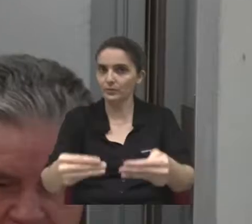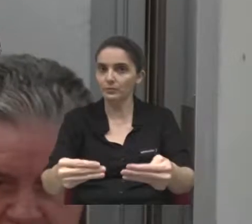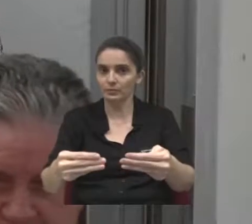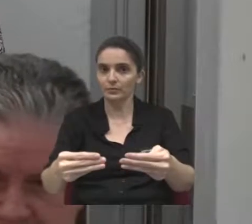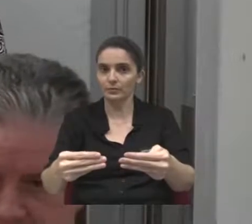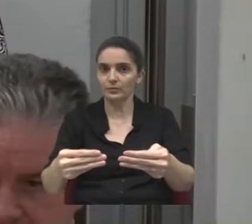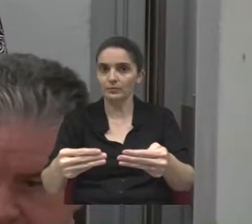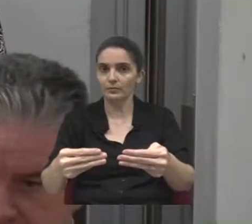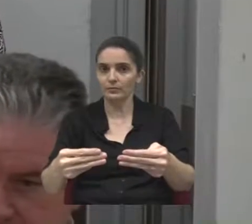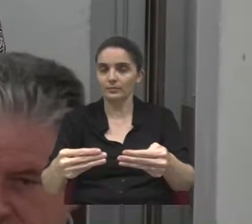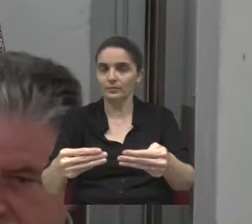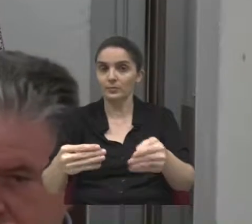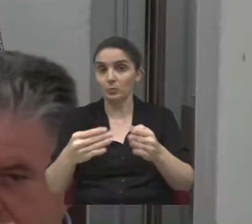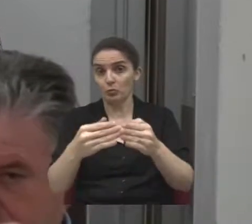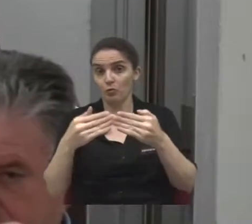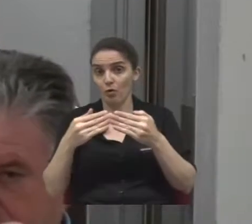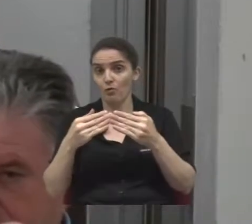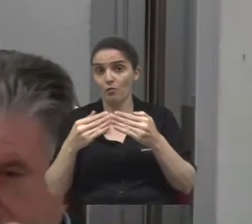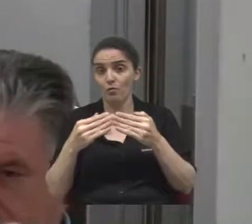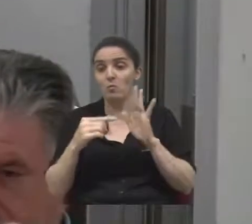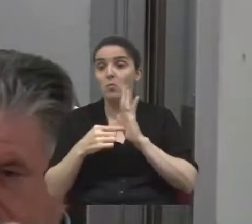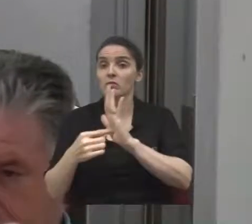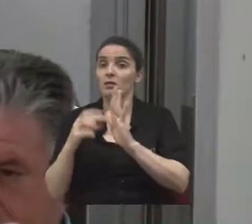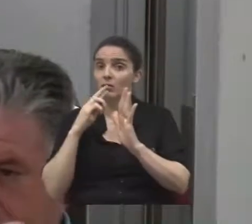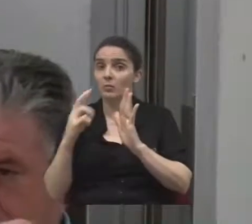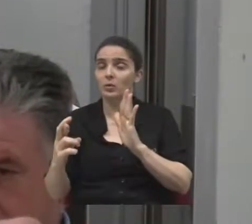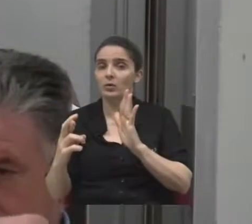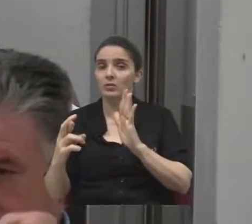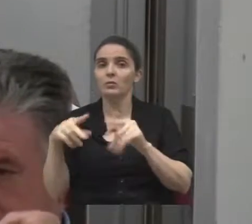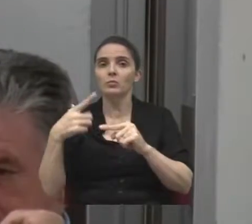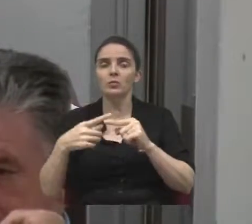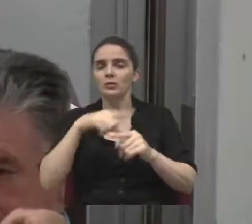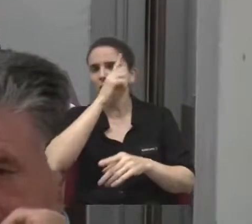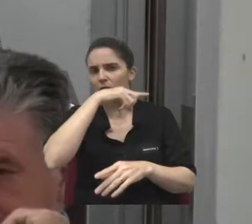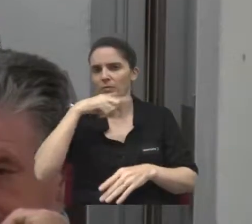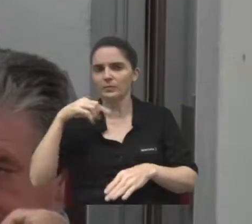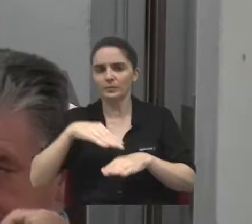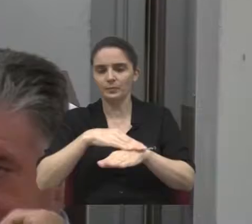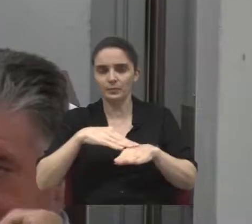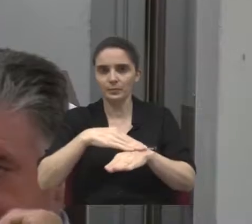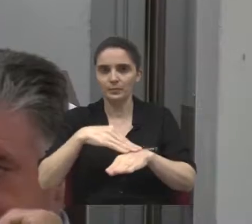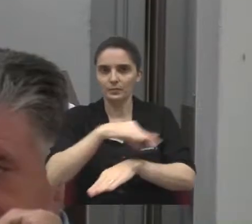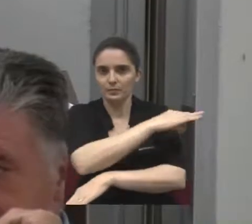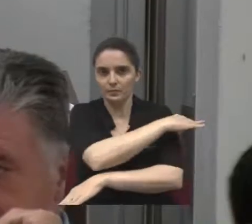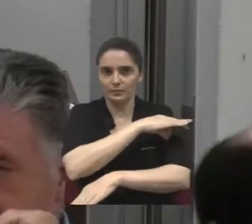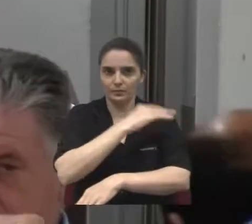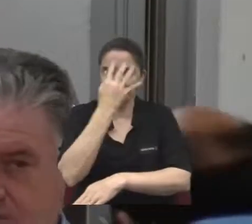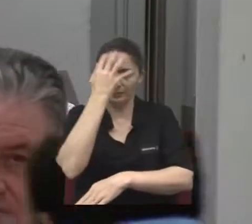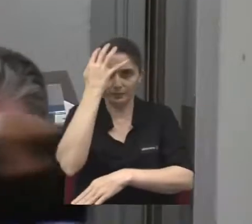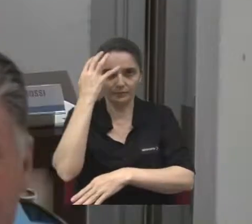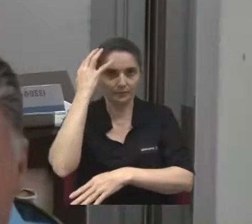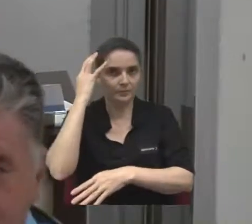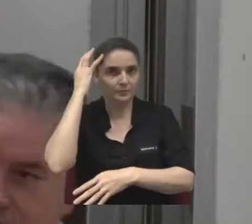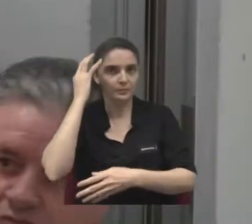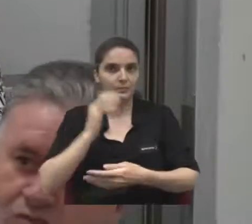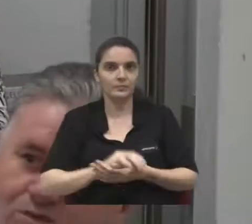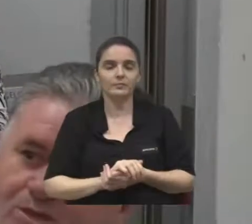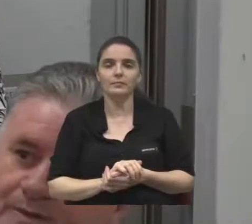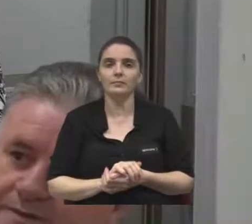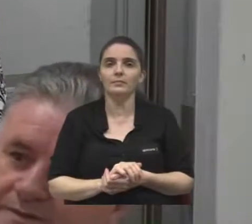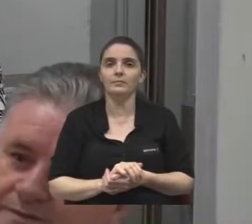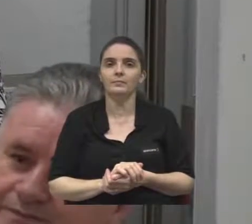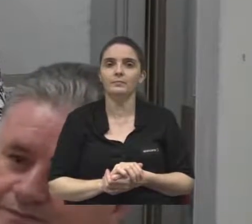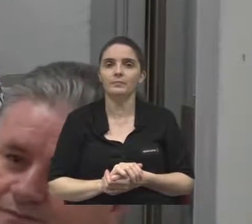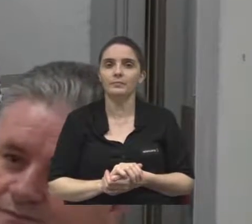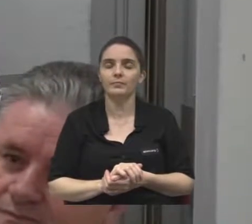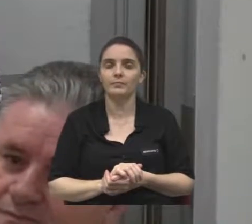trazer essa resposta. Porque em conversa que eu tive com o prefeito Mário Botion, é que, para